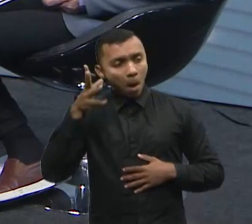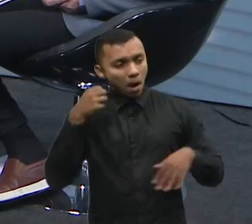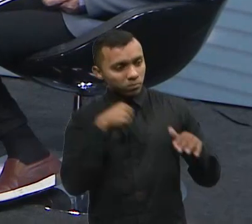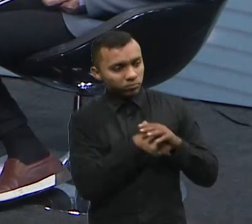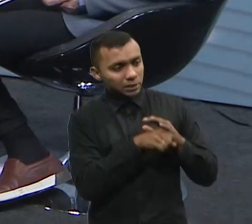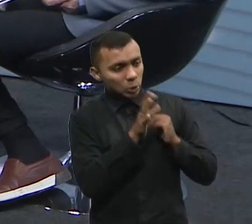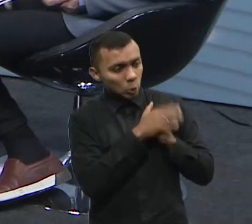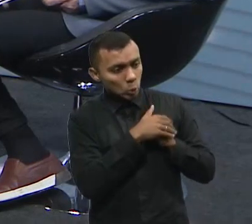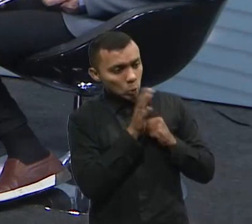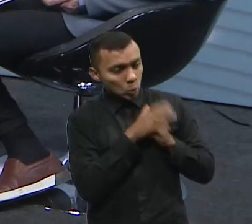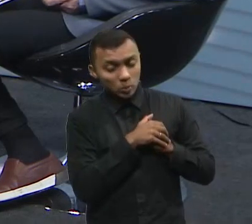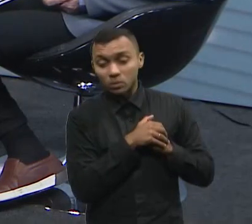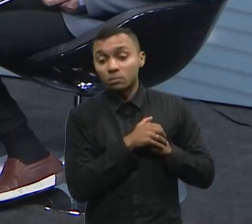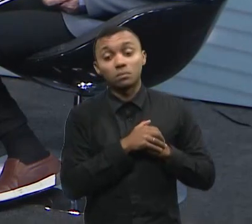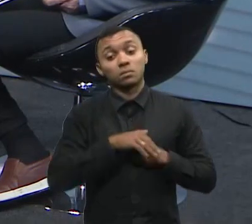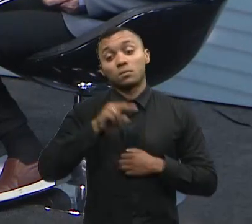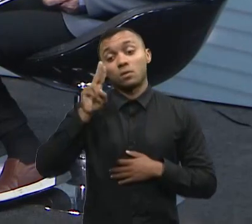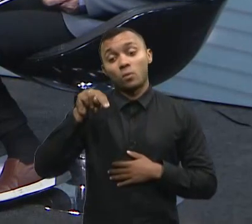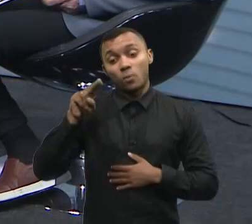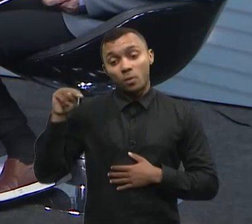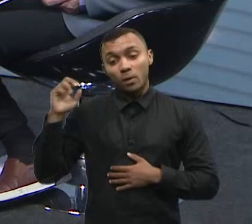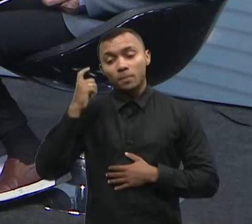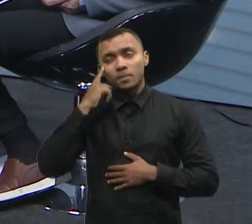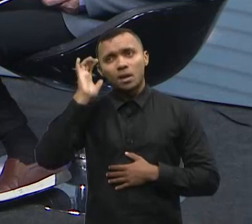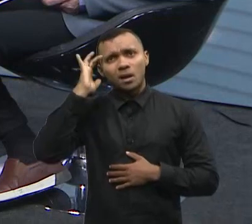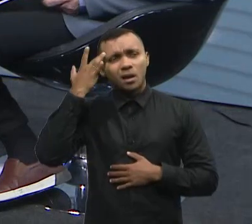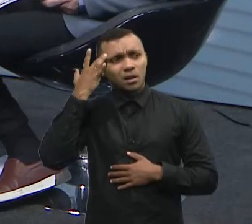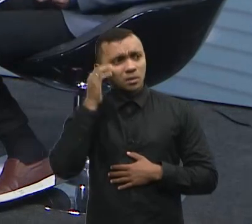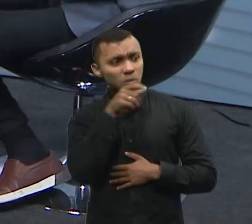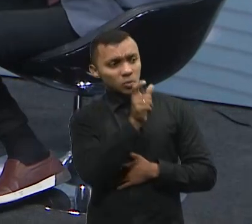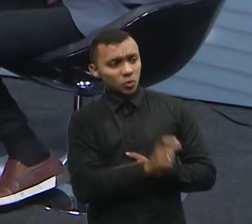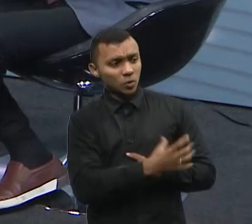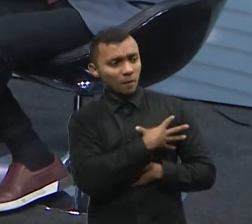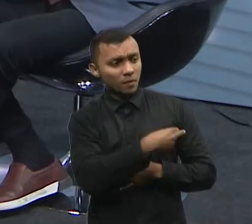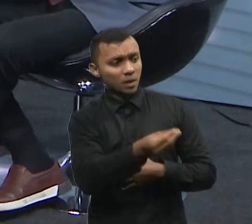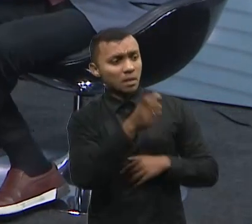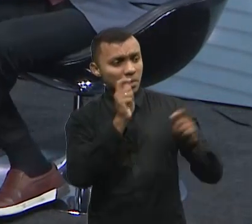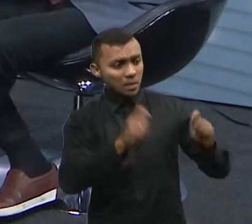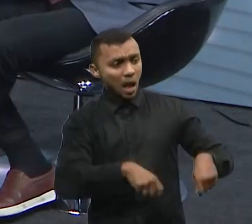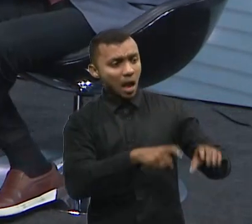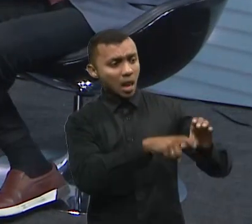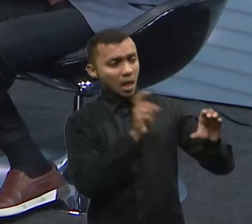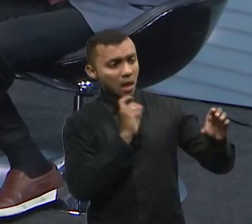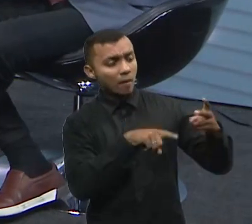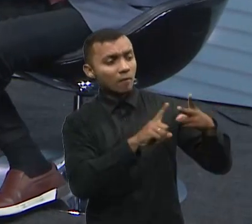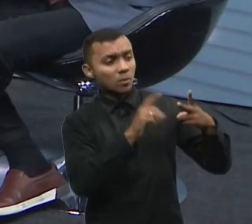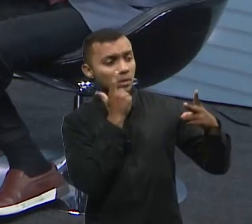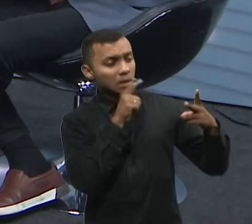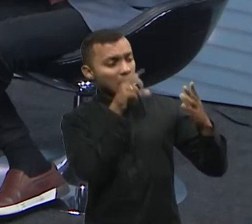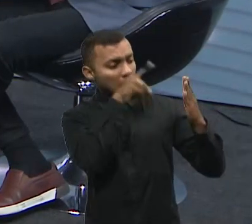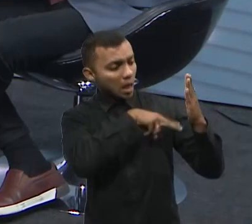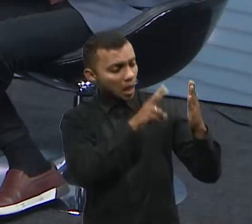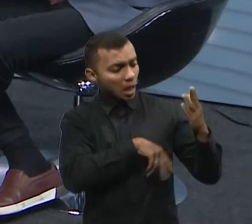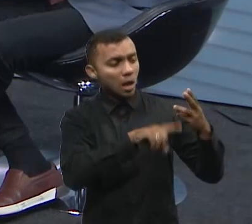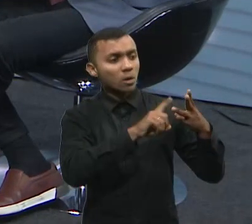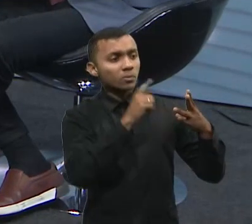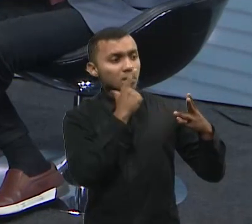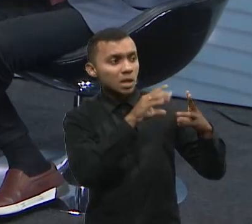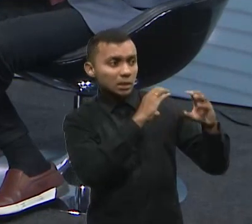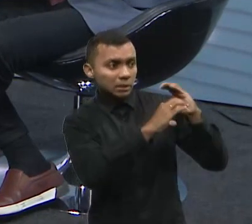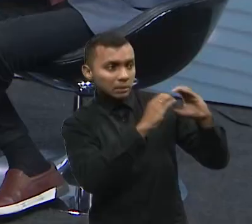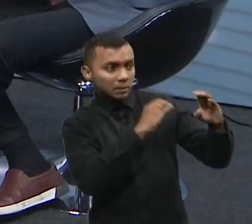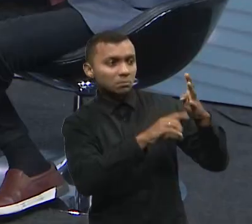né? Então, a dúvida é, será que ele vai ser independente? Será que ele vai ler? Será que ele vai falar? Será que vai